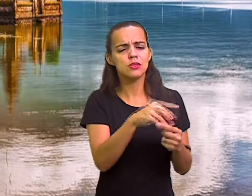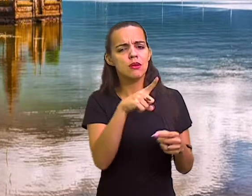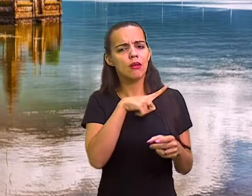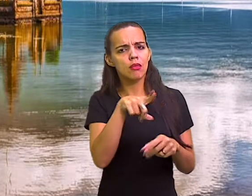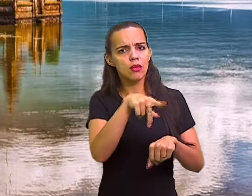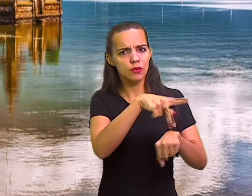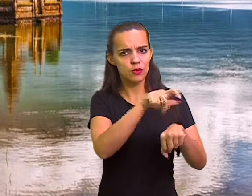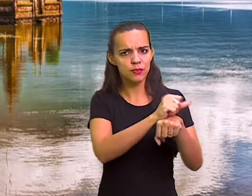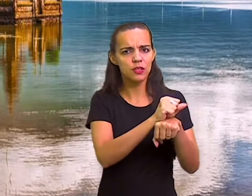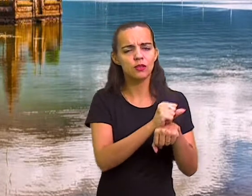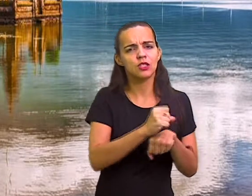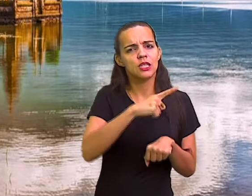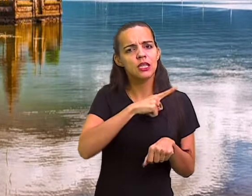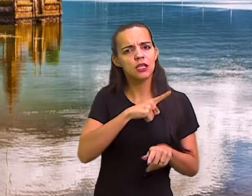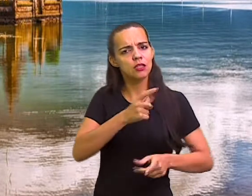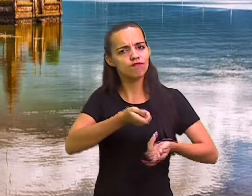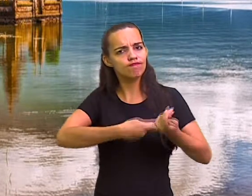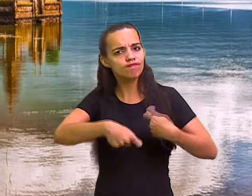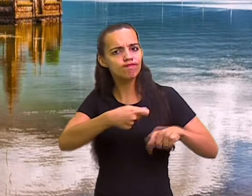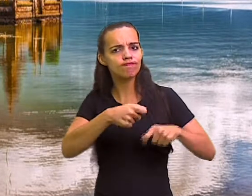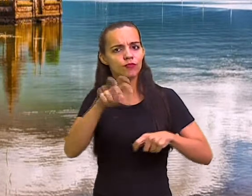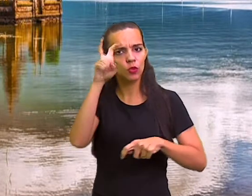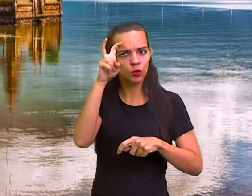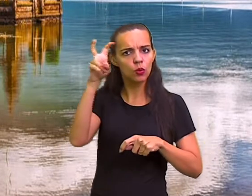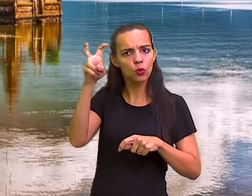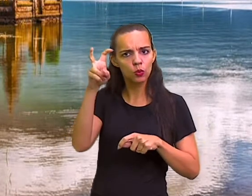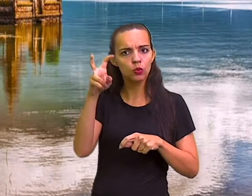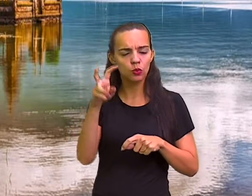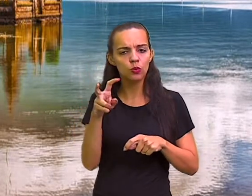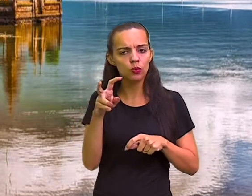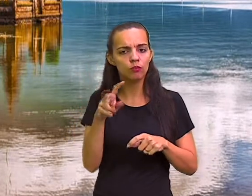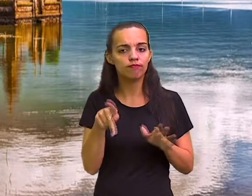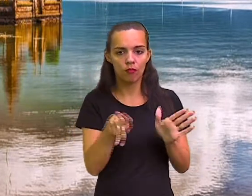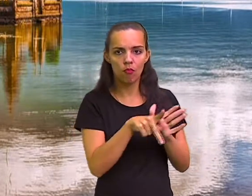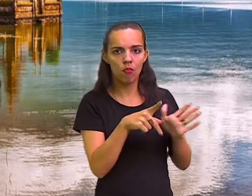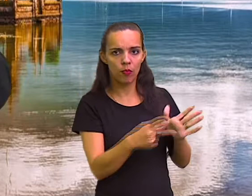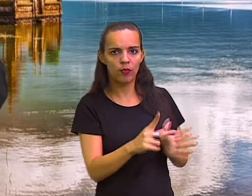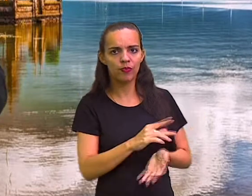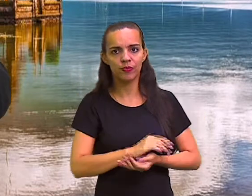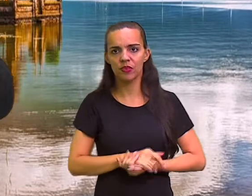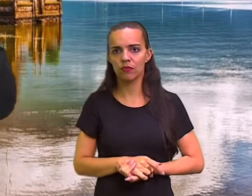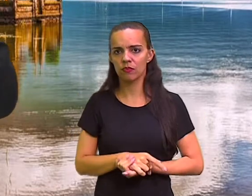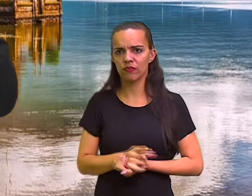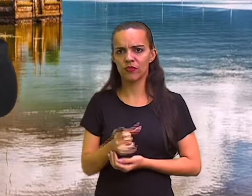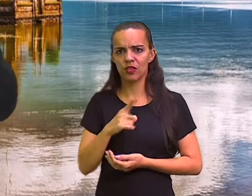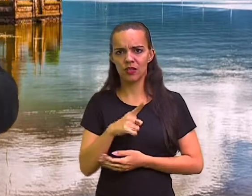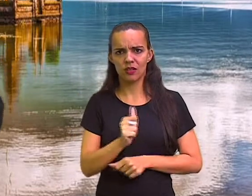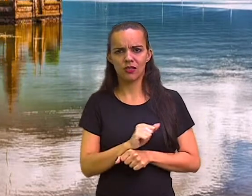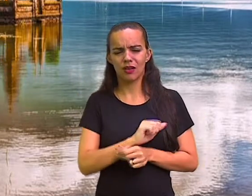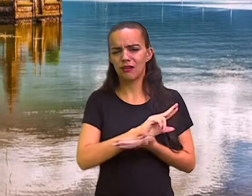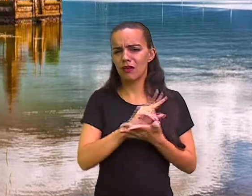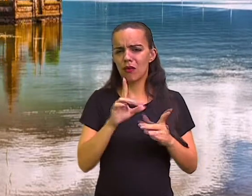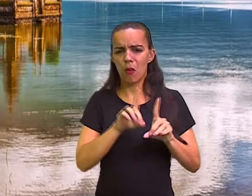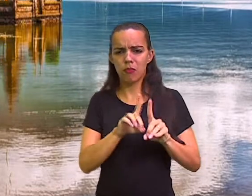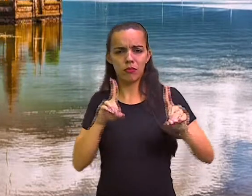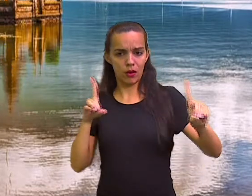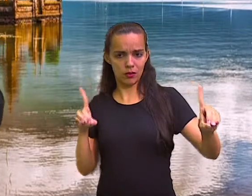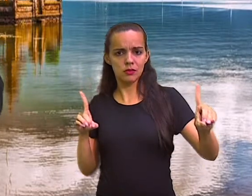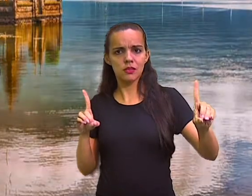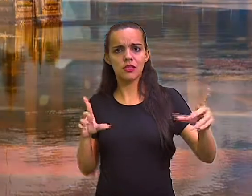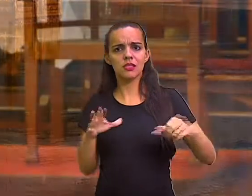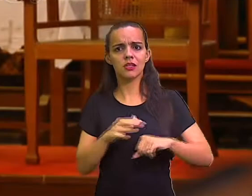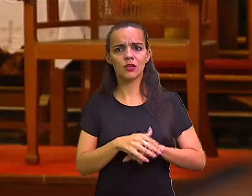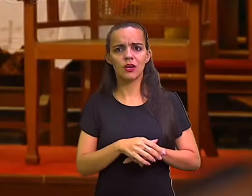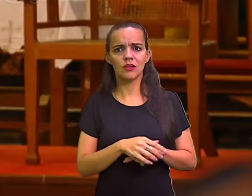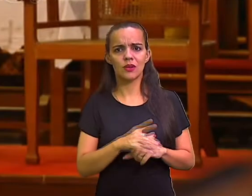submetidos econômica e culturalmente ao califado otomano, apesar da imensa distância.